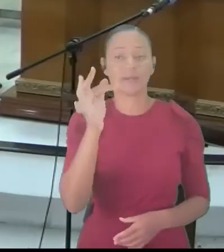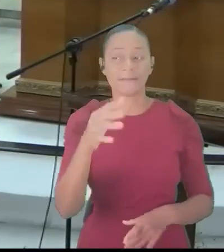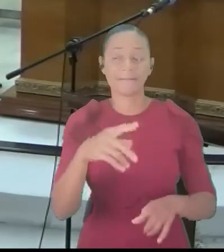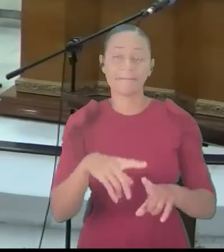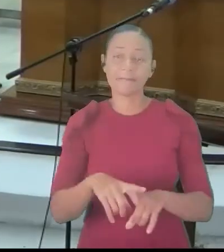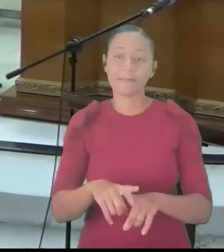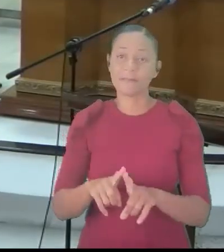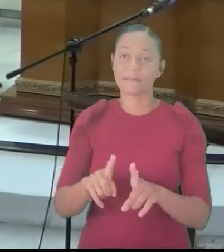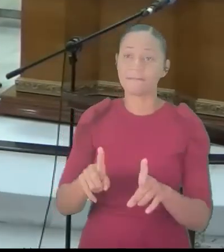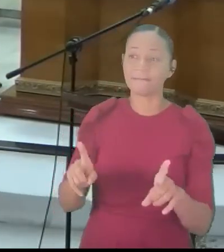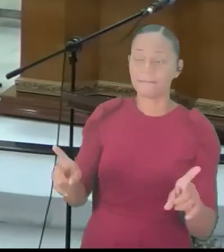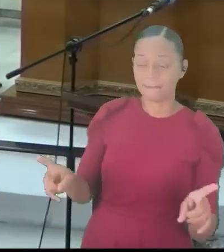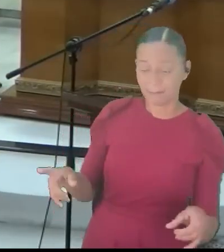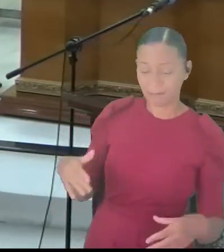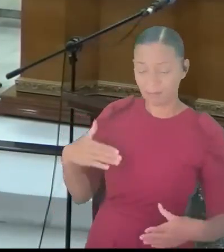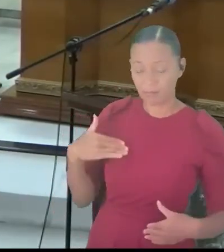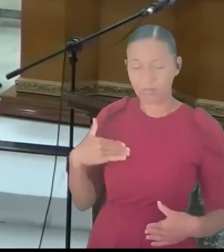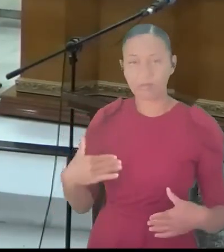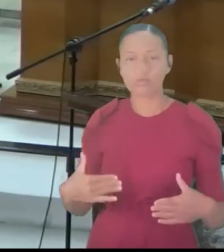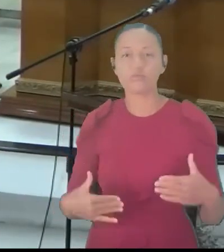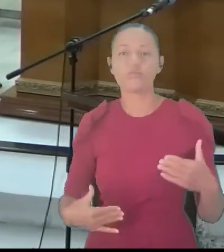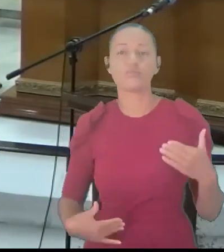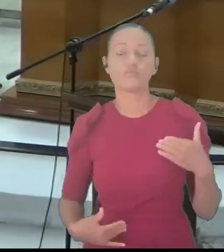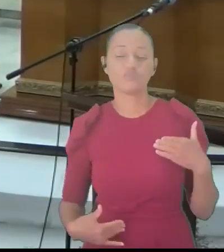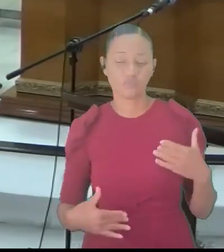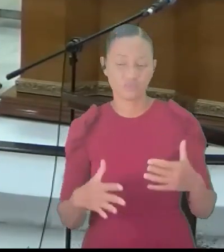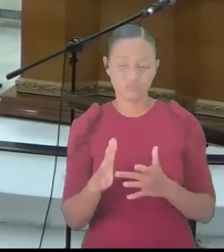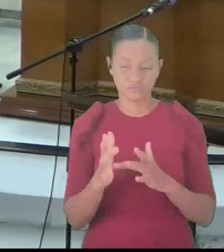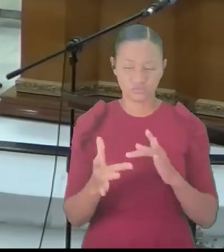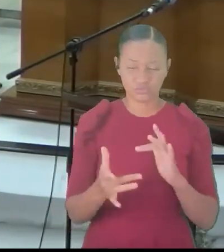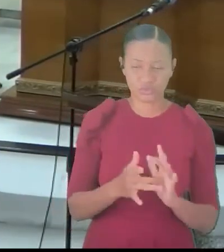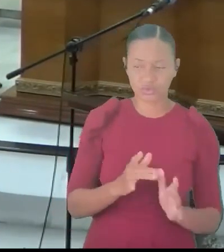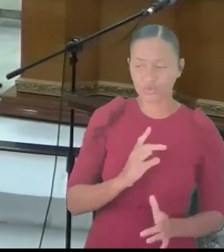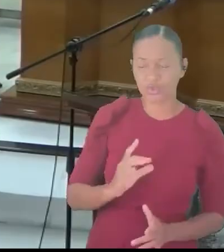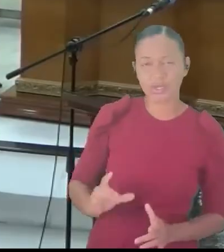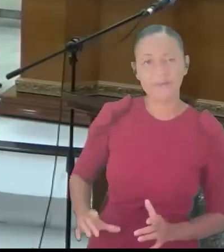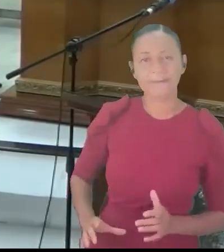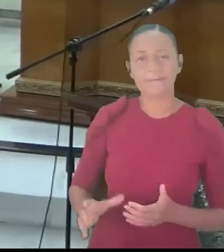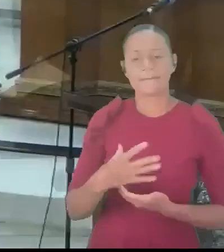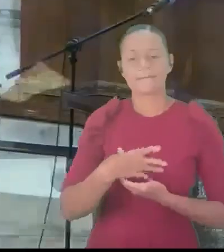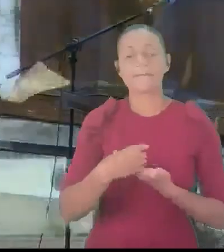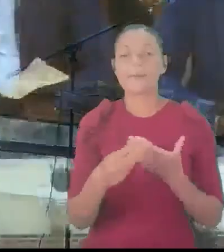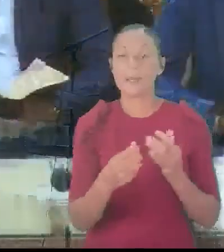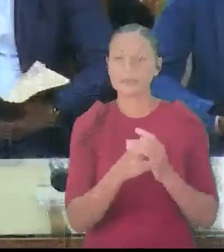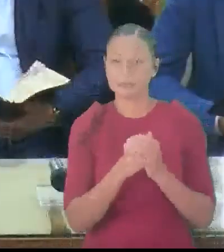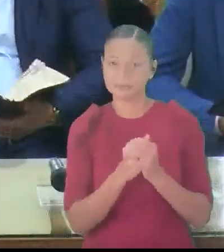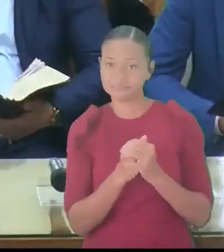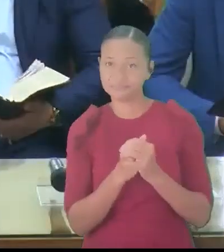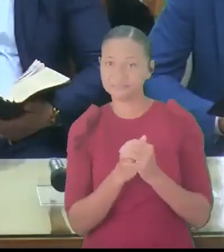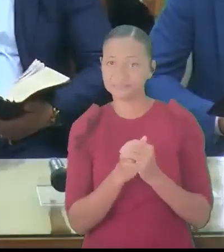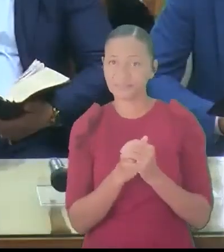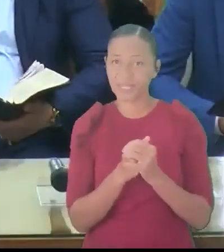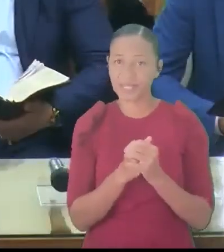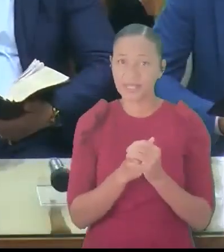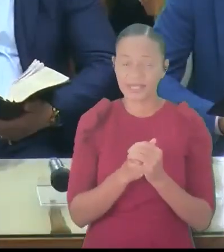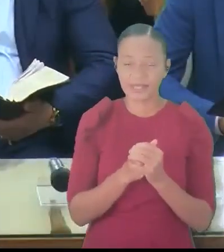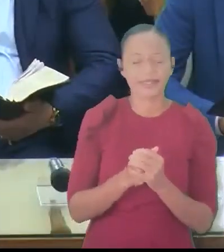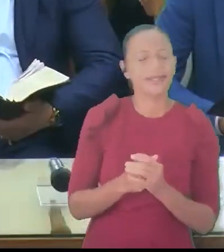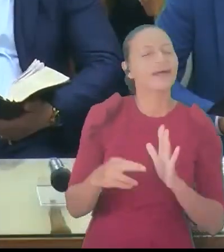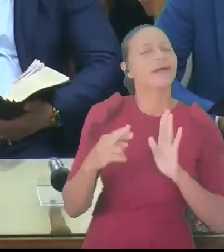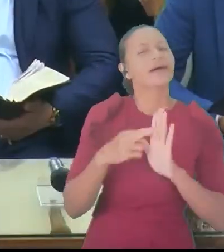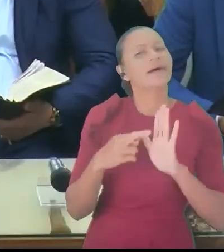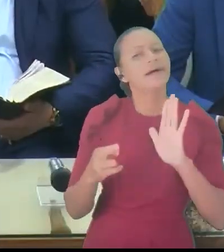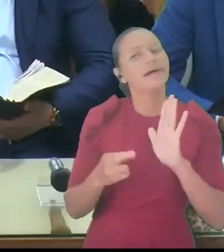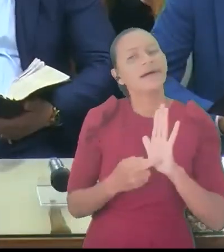mas o corpo é de Cristo. Quem diz amém? Amém. Quem foi que trouxe essas regras